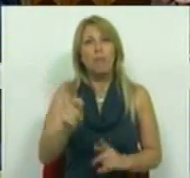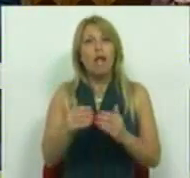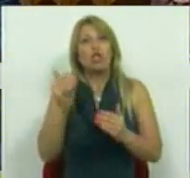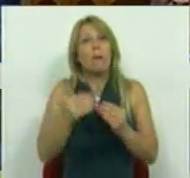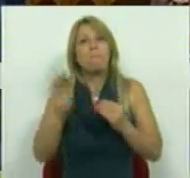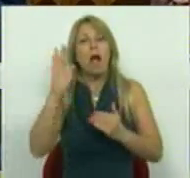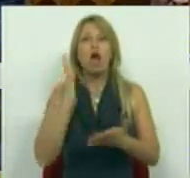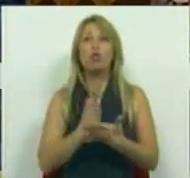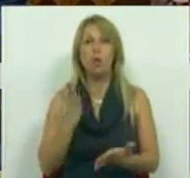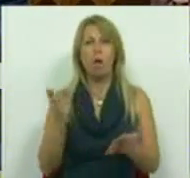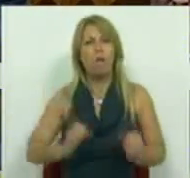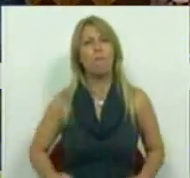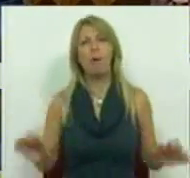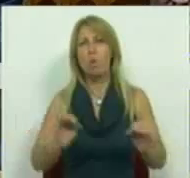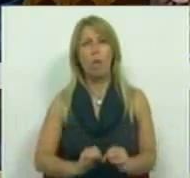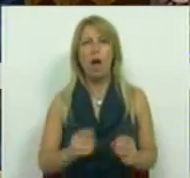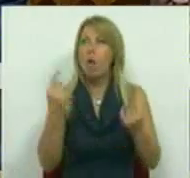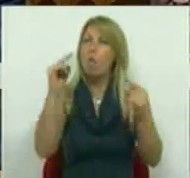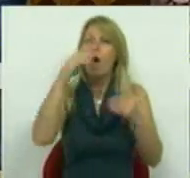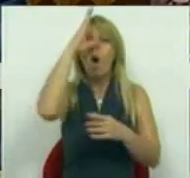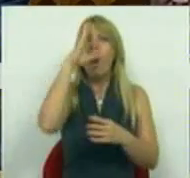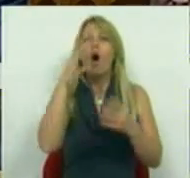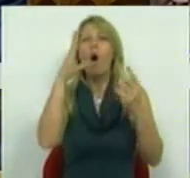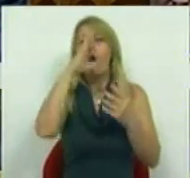tenha como programa destruir o seu país